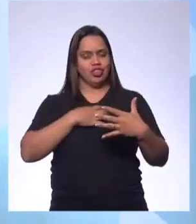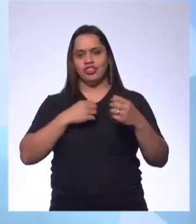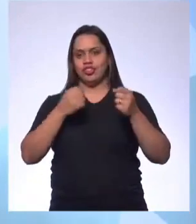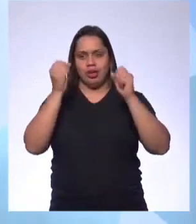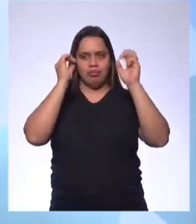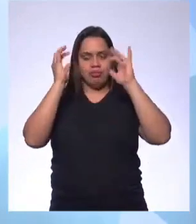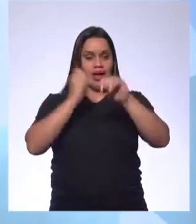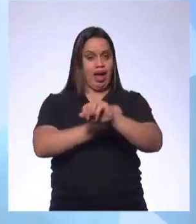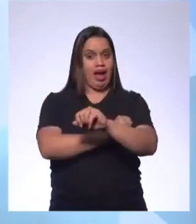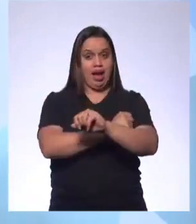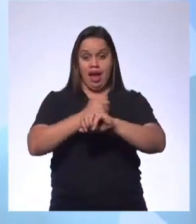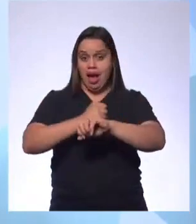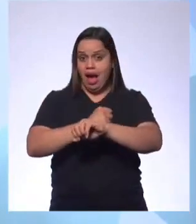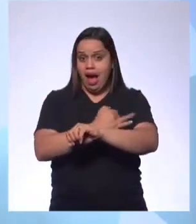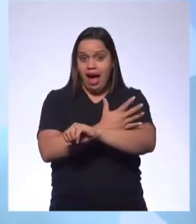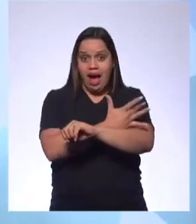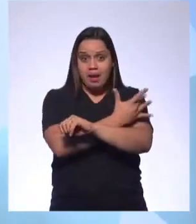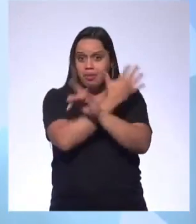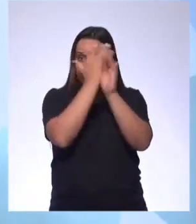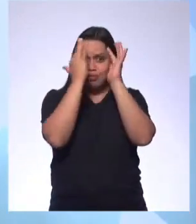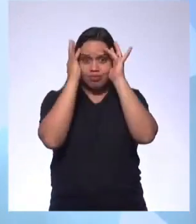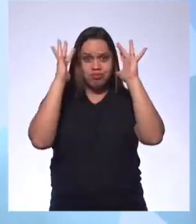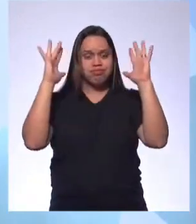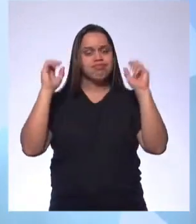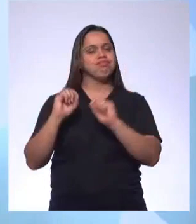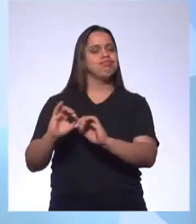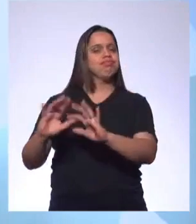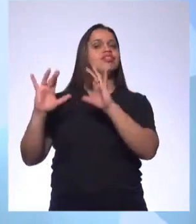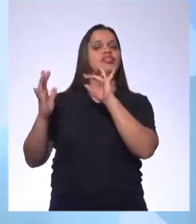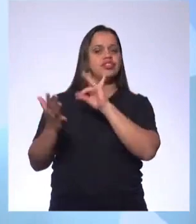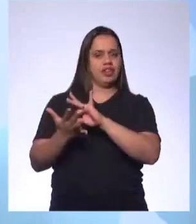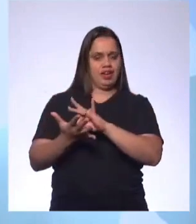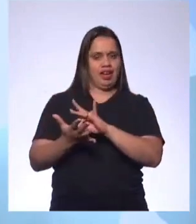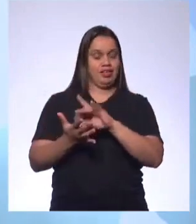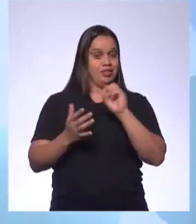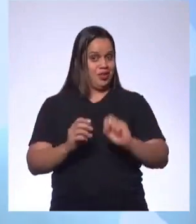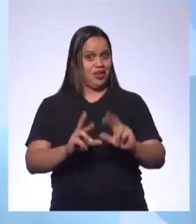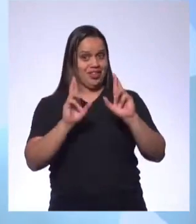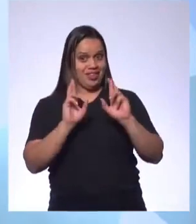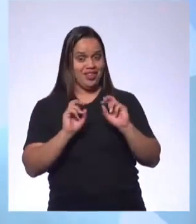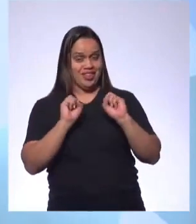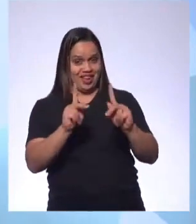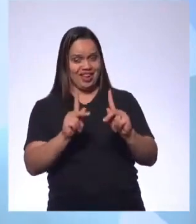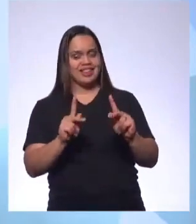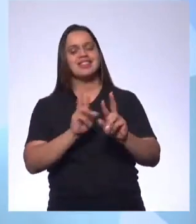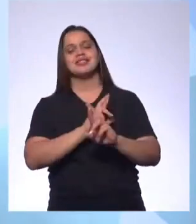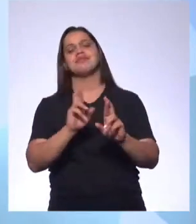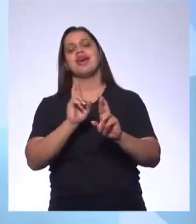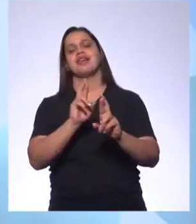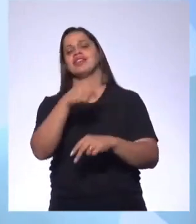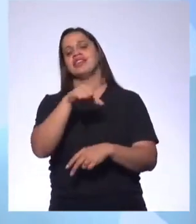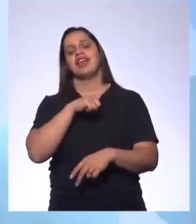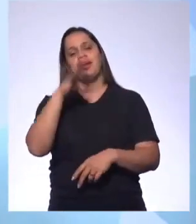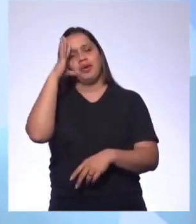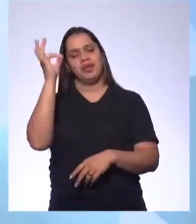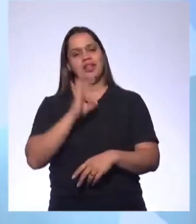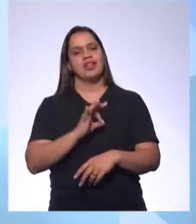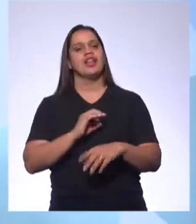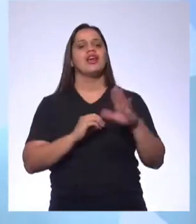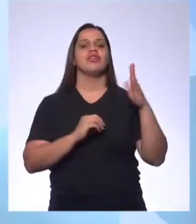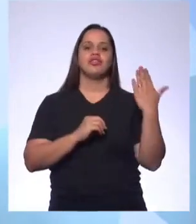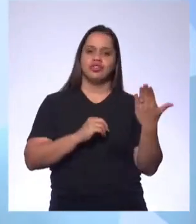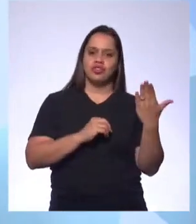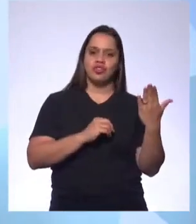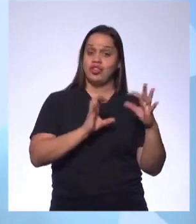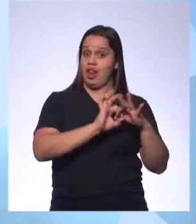ele conversa, ele faz a gente viajar. Espero que vocês tenham entendido a diferença de contos fantásticos e contos